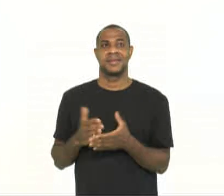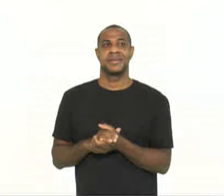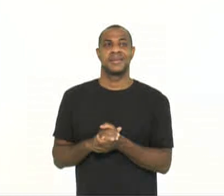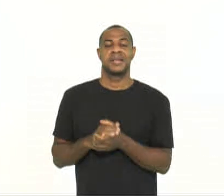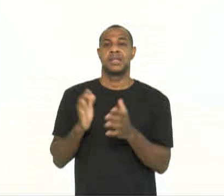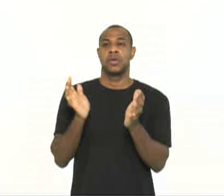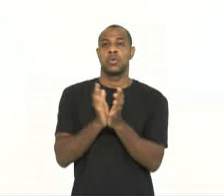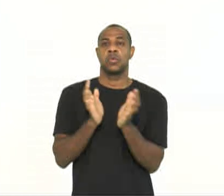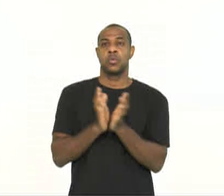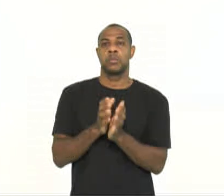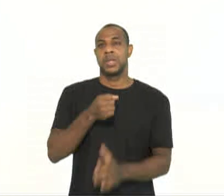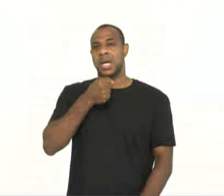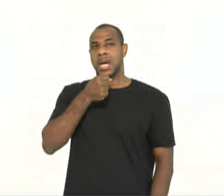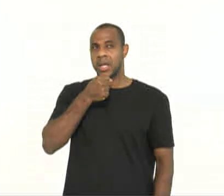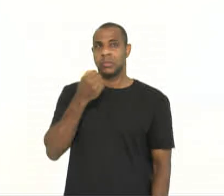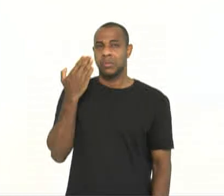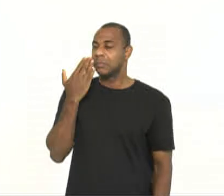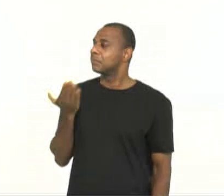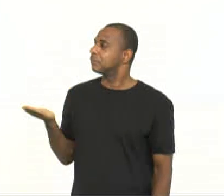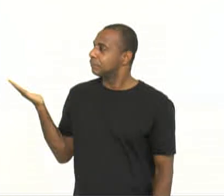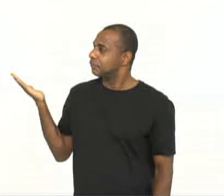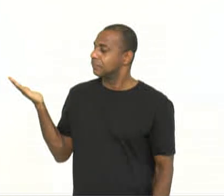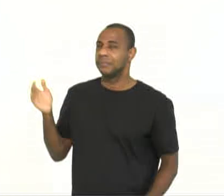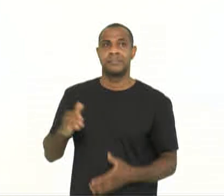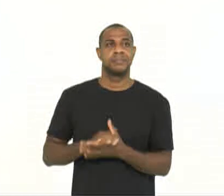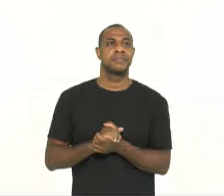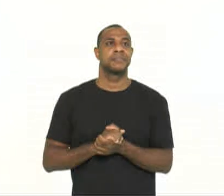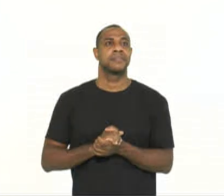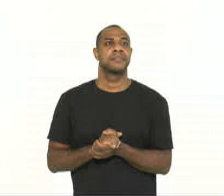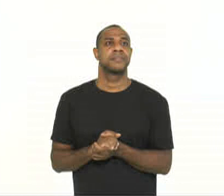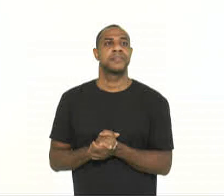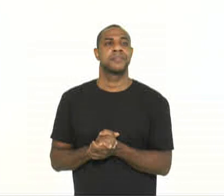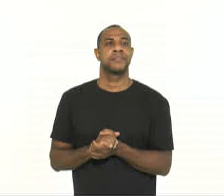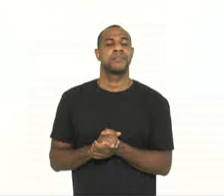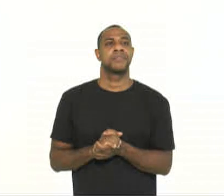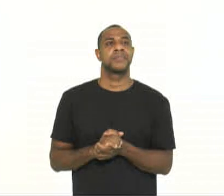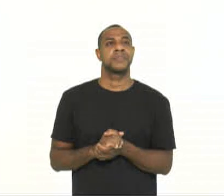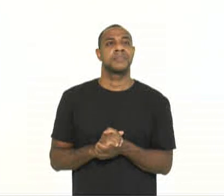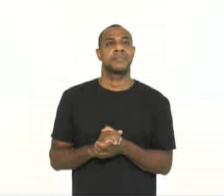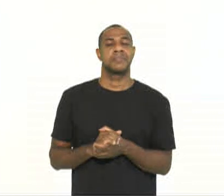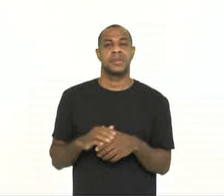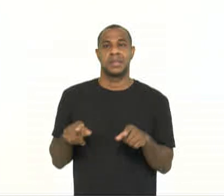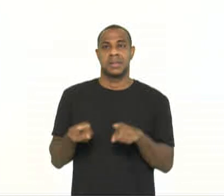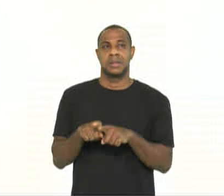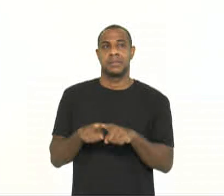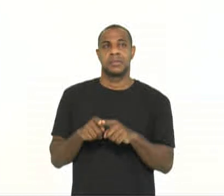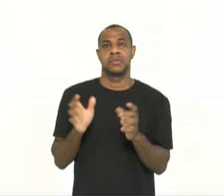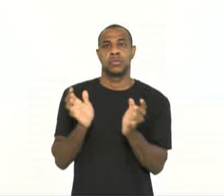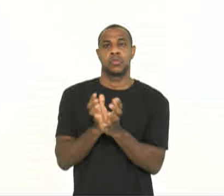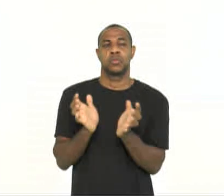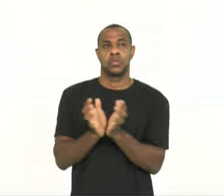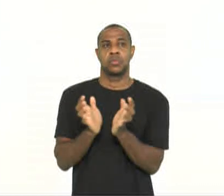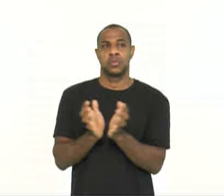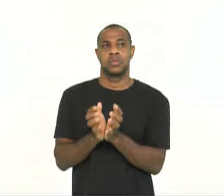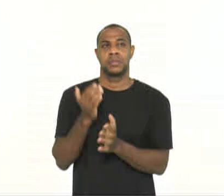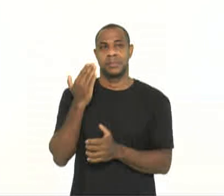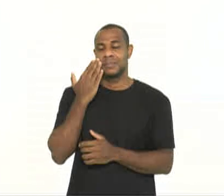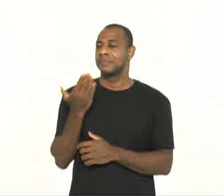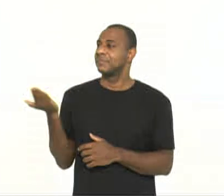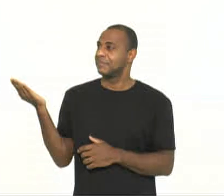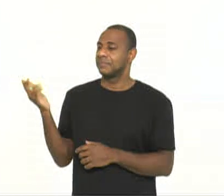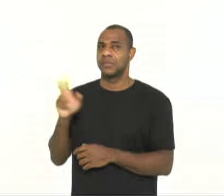Gal Costa, Tom Zé, compositor, Nara Leão, já vamos conversar sobre ela, que é a musa da bossa nova, Mutantes, que fazia parte de Rita Lee, Rogério